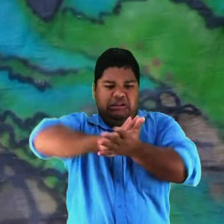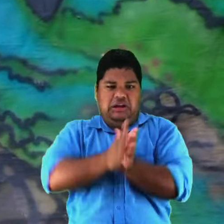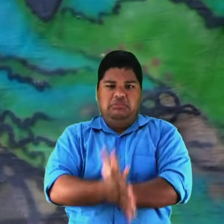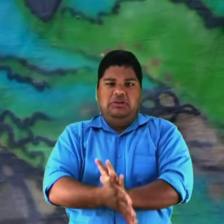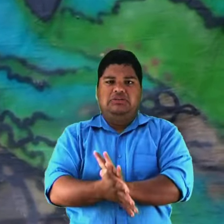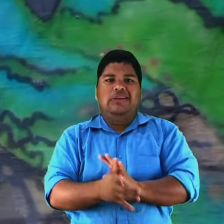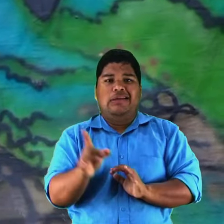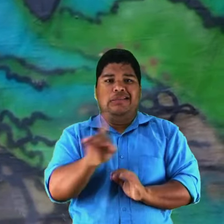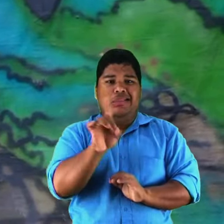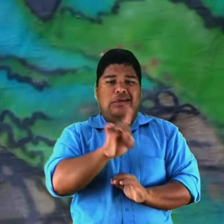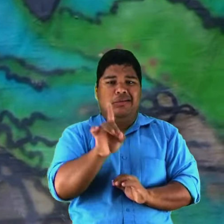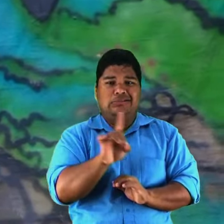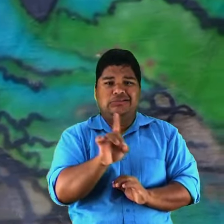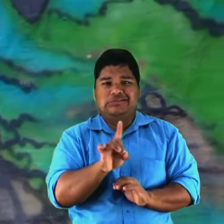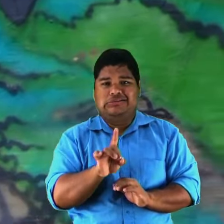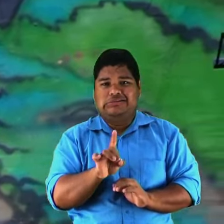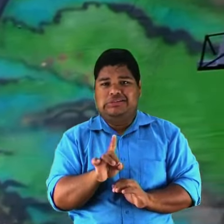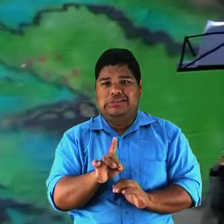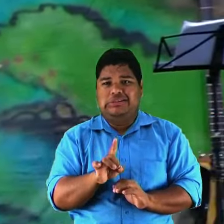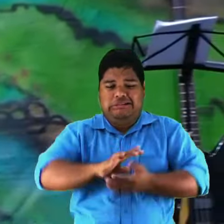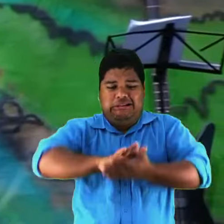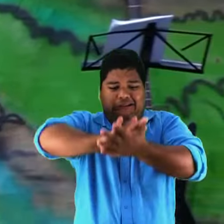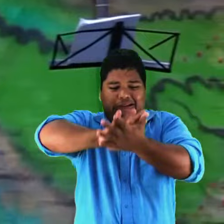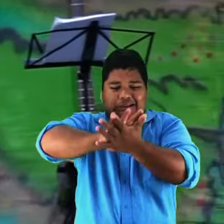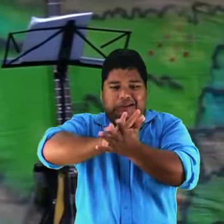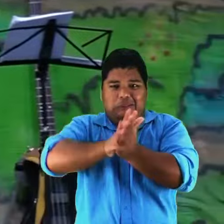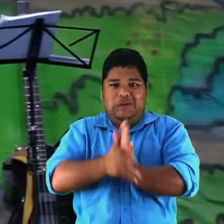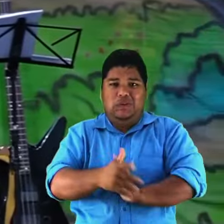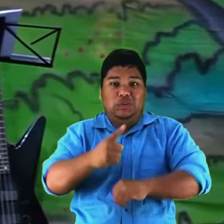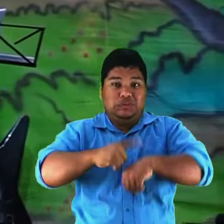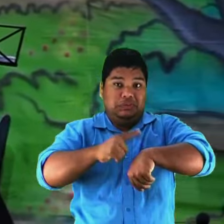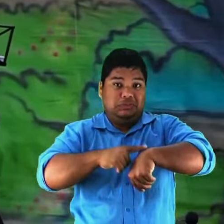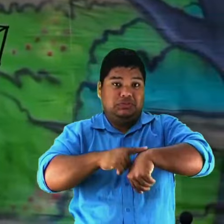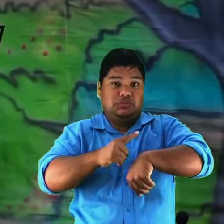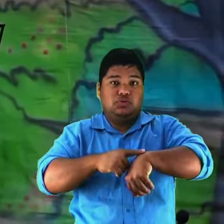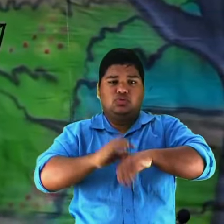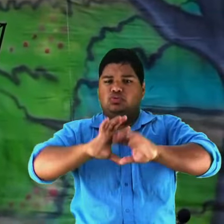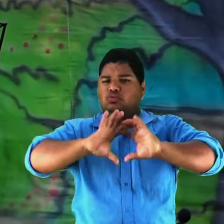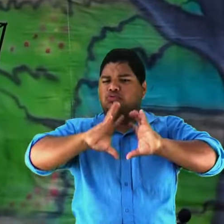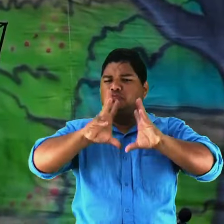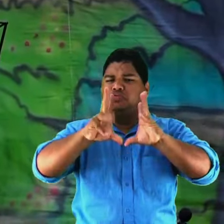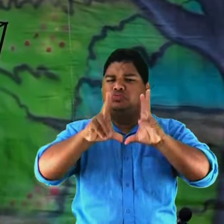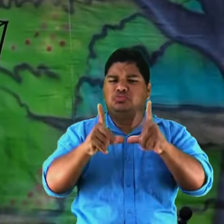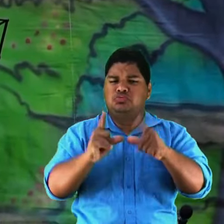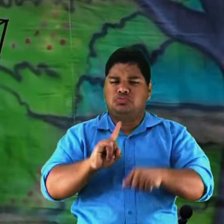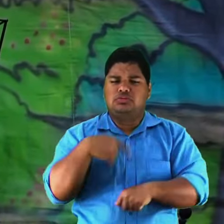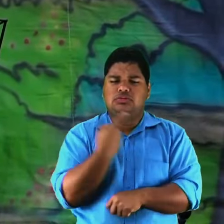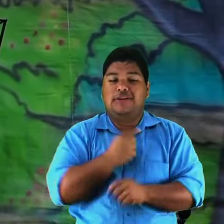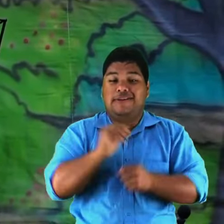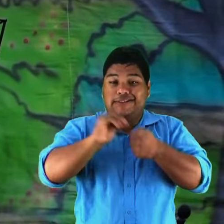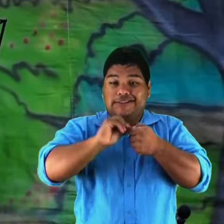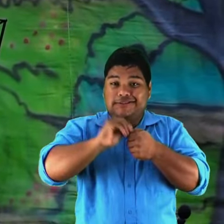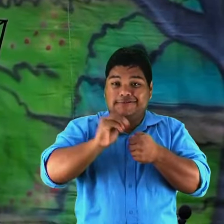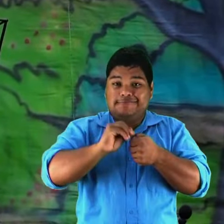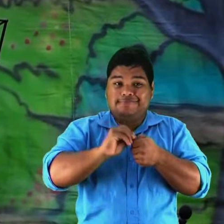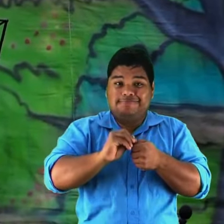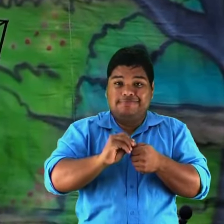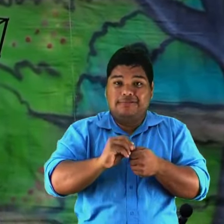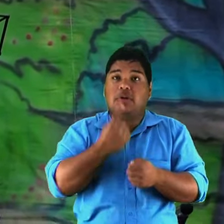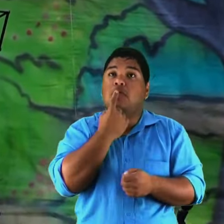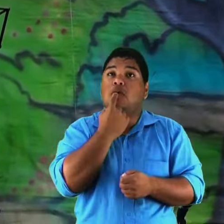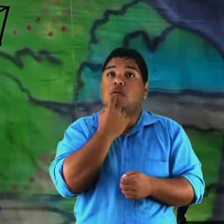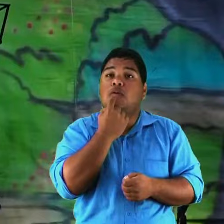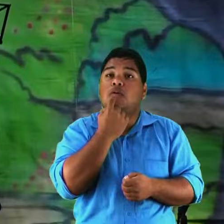Não se deteriora com o tempo. Tudo que nós fazemos hoje, enquanto o sangue corre em nossas